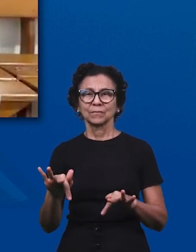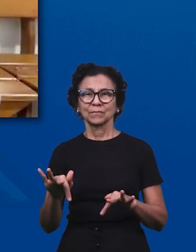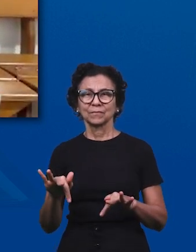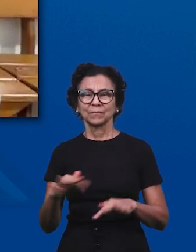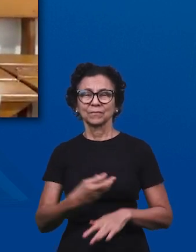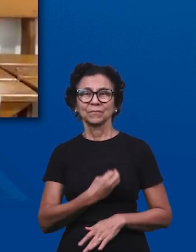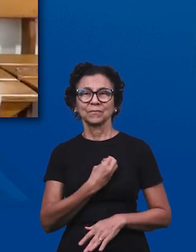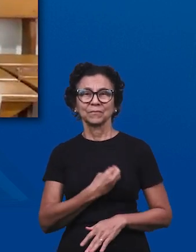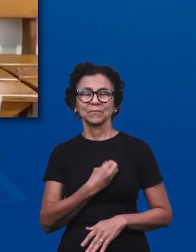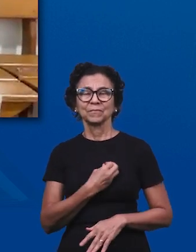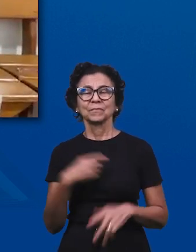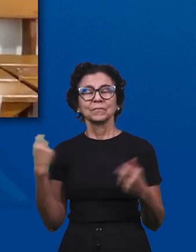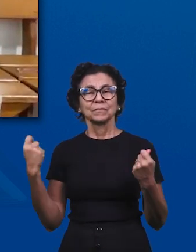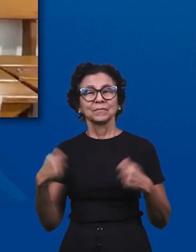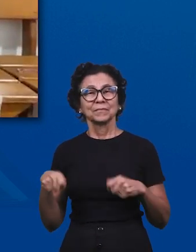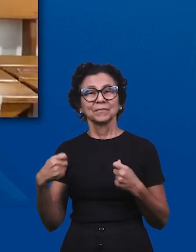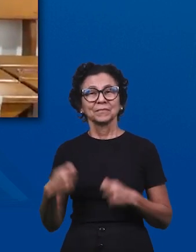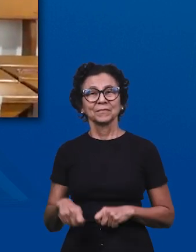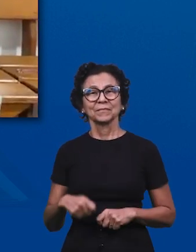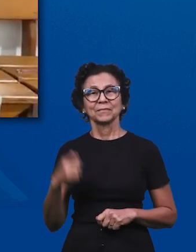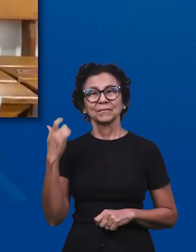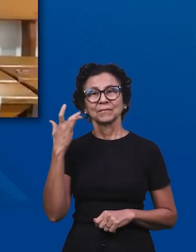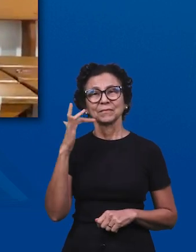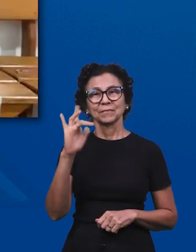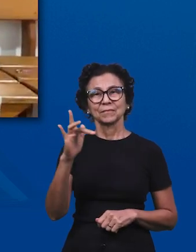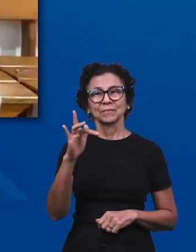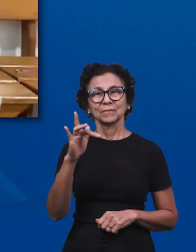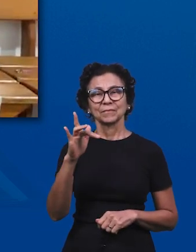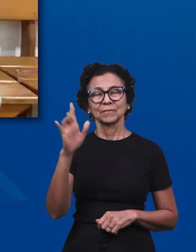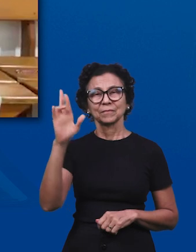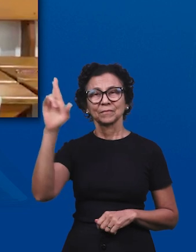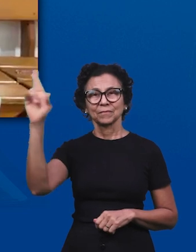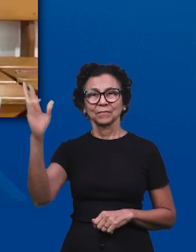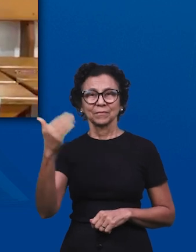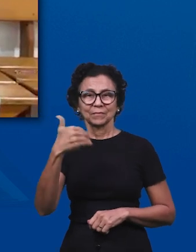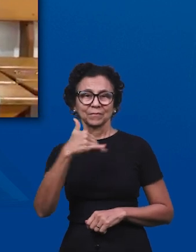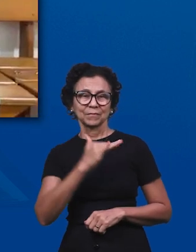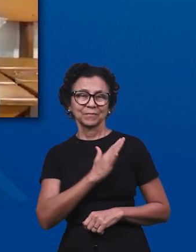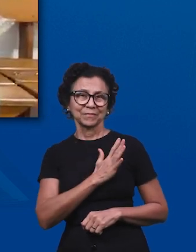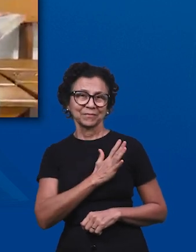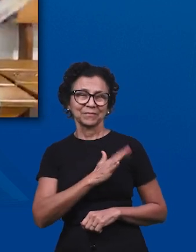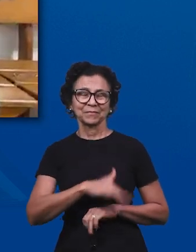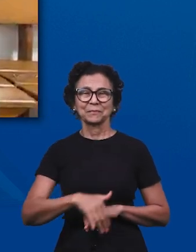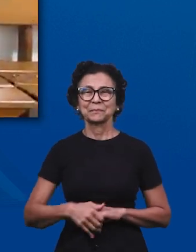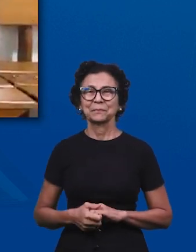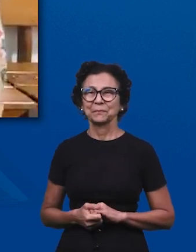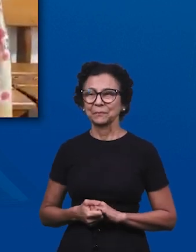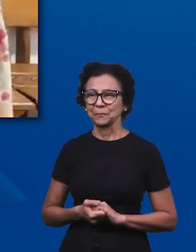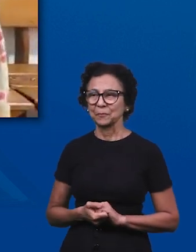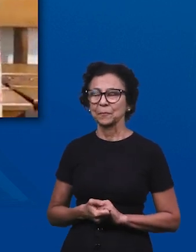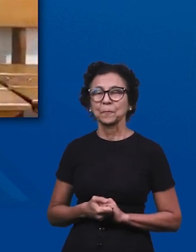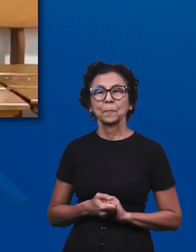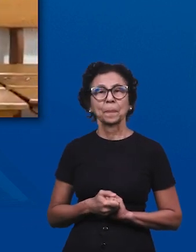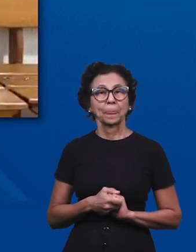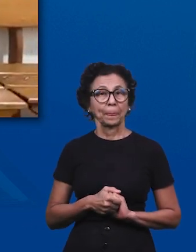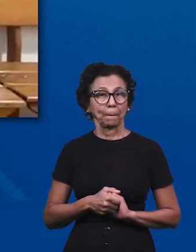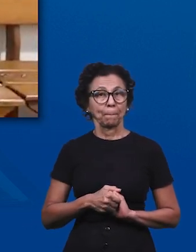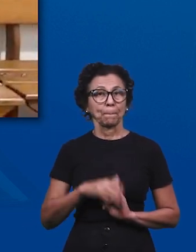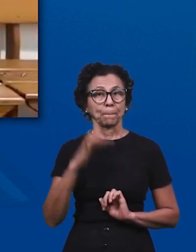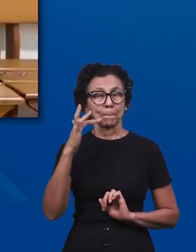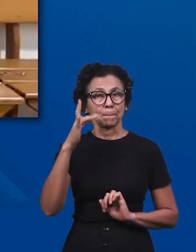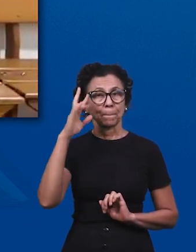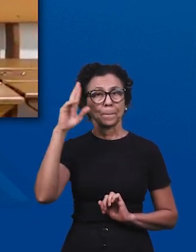de Deus deve ter o temor do Senhor no coração. O temor do Senhor